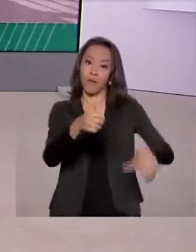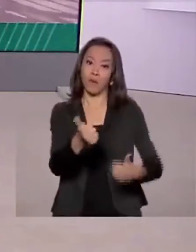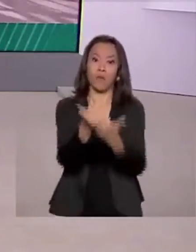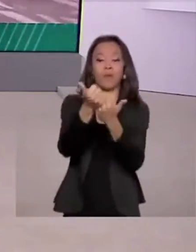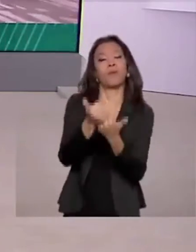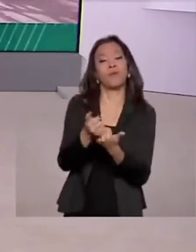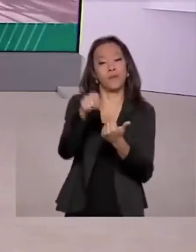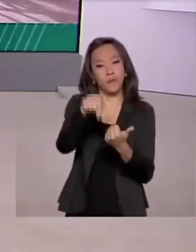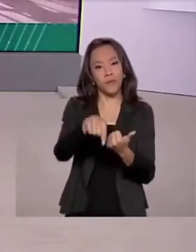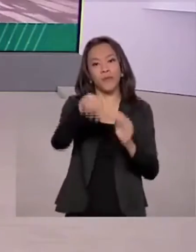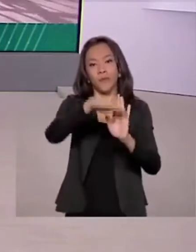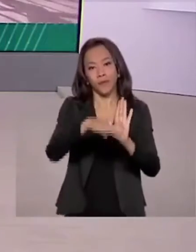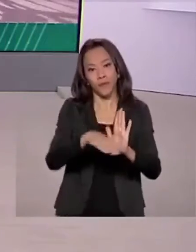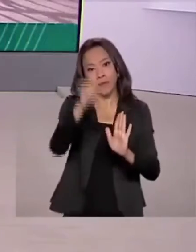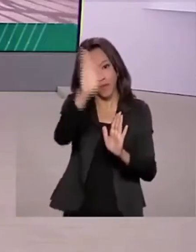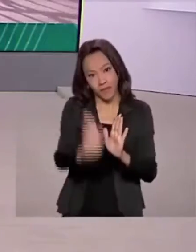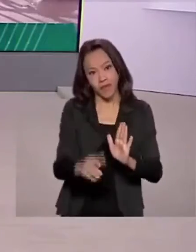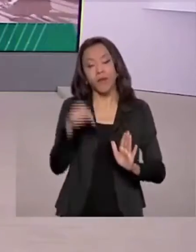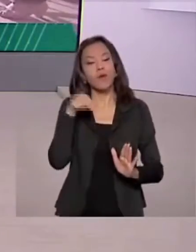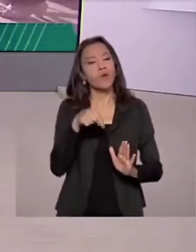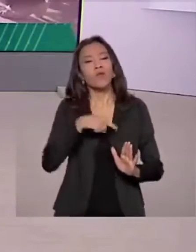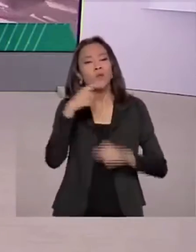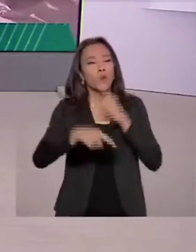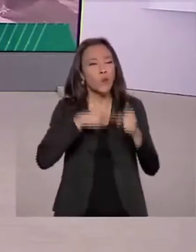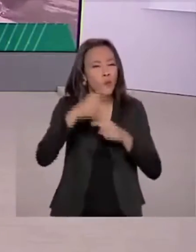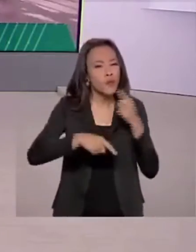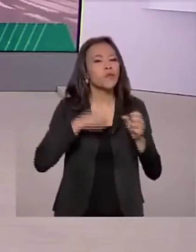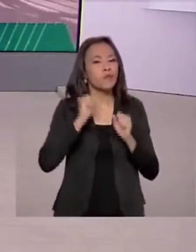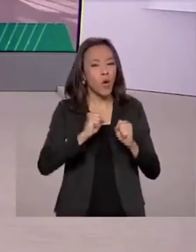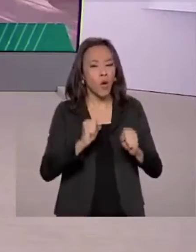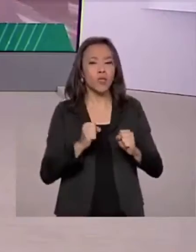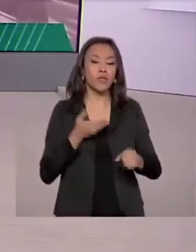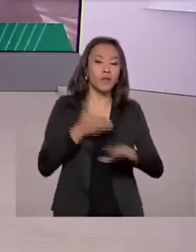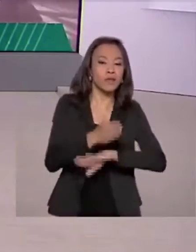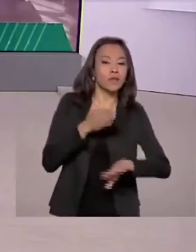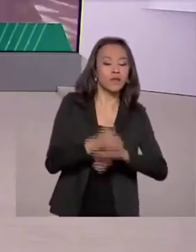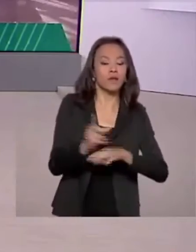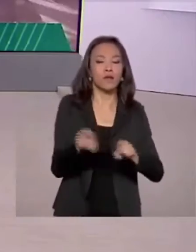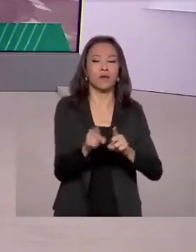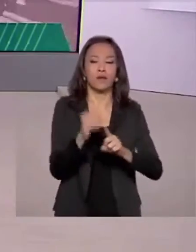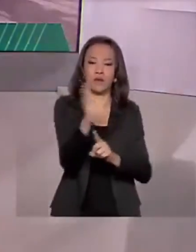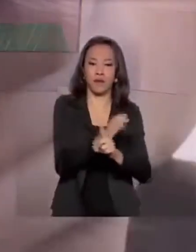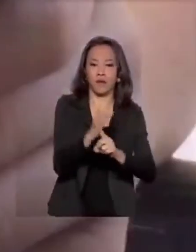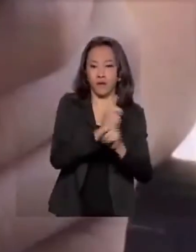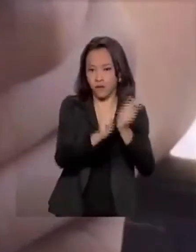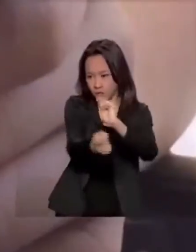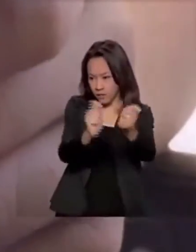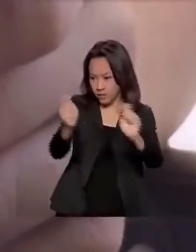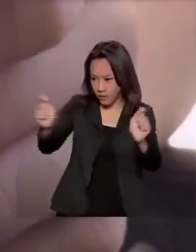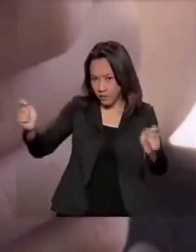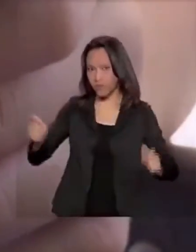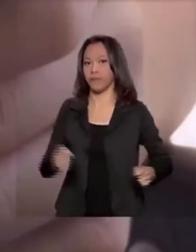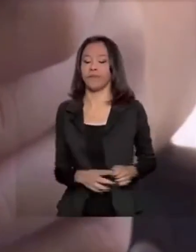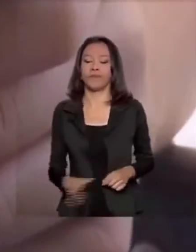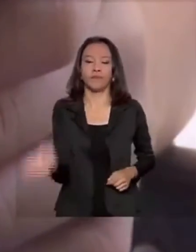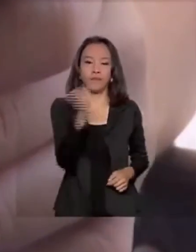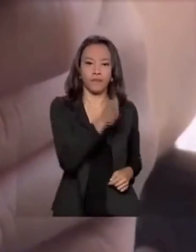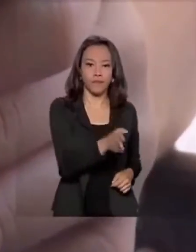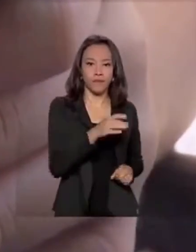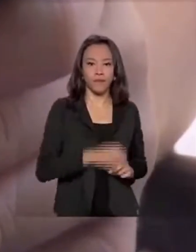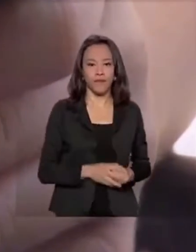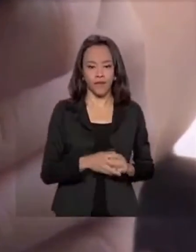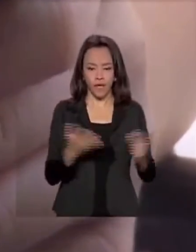praticidade para quem quer tirar dúvidas sobre o novo benefício e acessar o calendário de pagamentos. Com